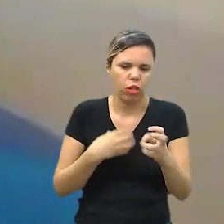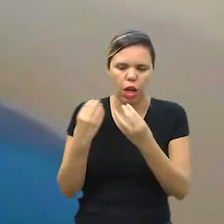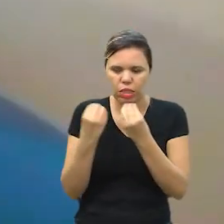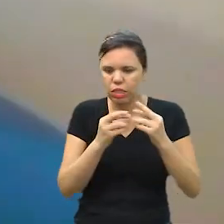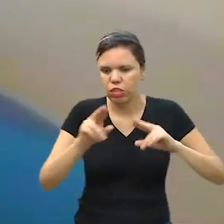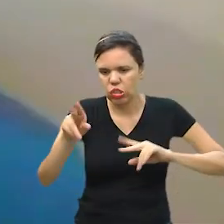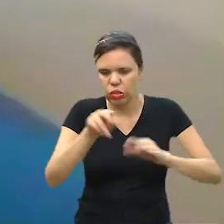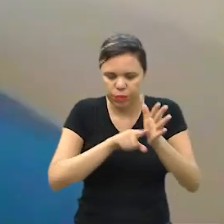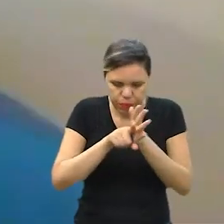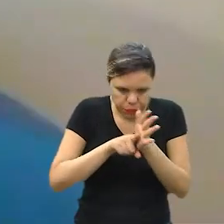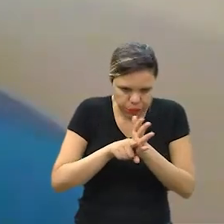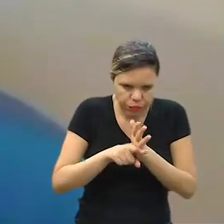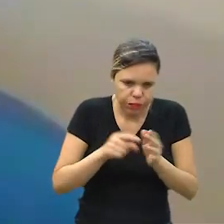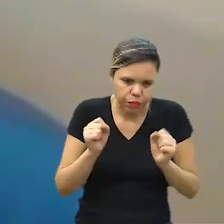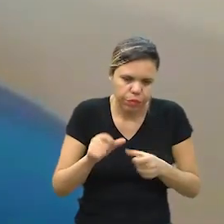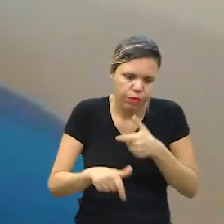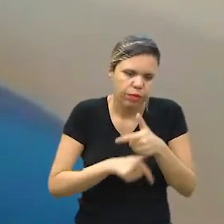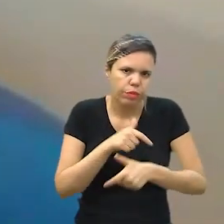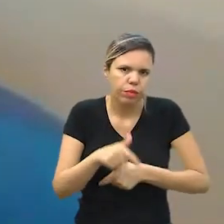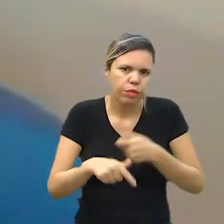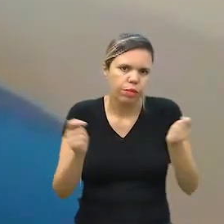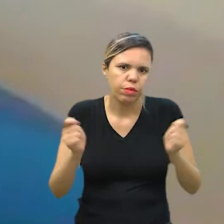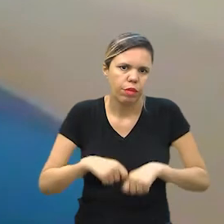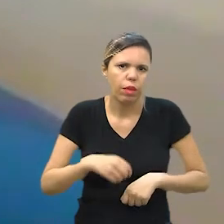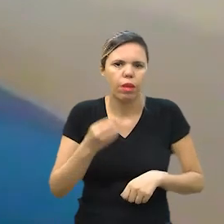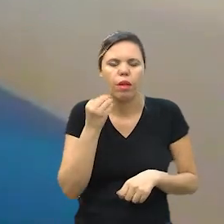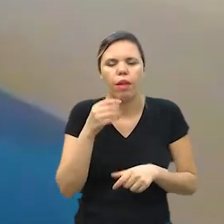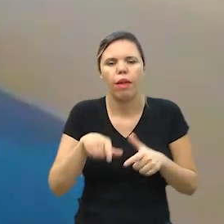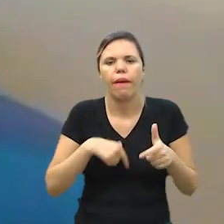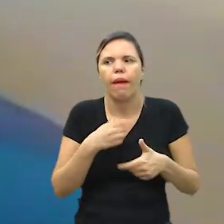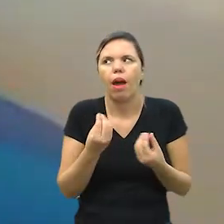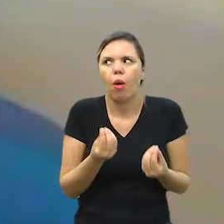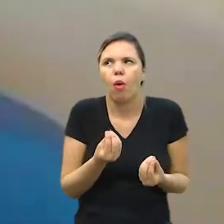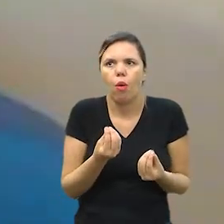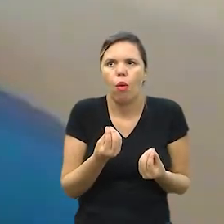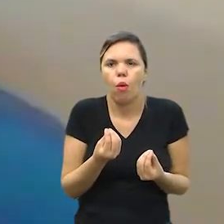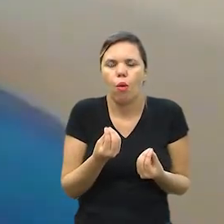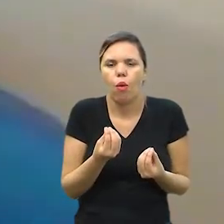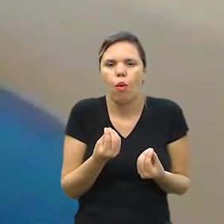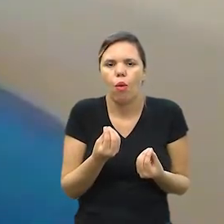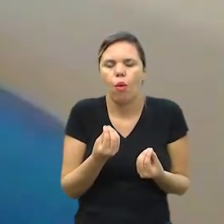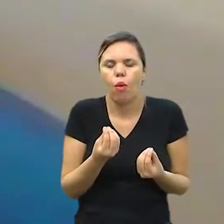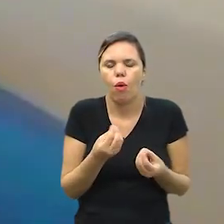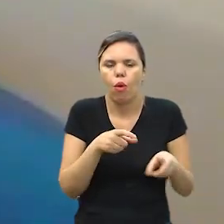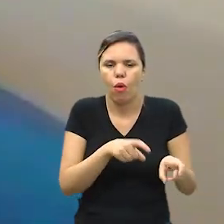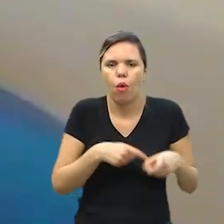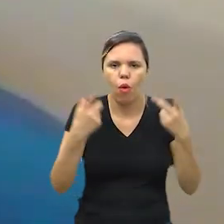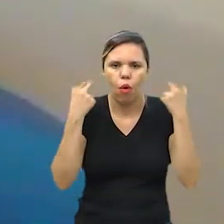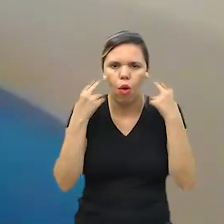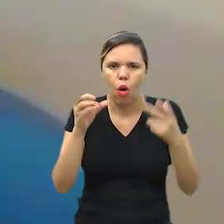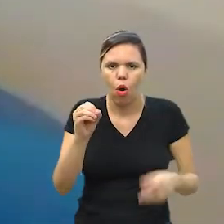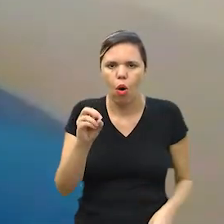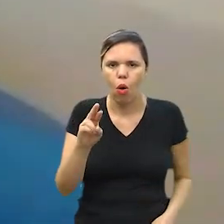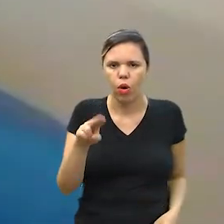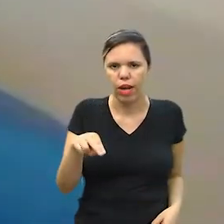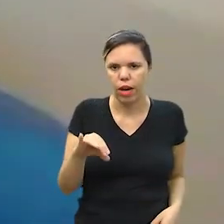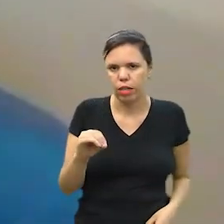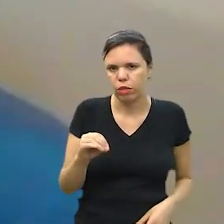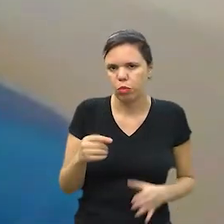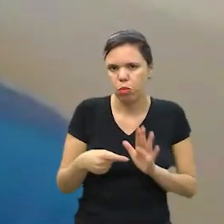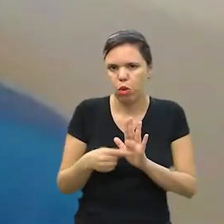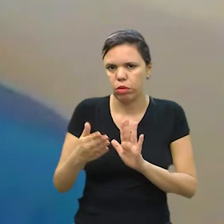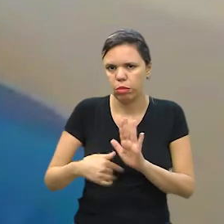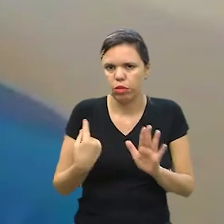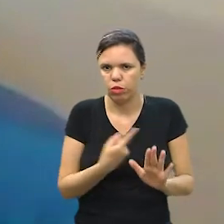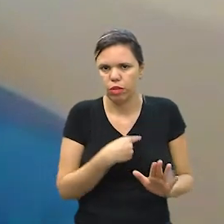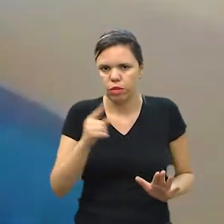cinco, poder pesquisar e trabalhar as possibilidades do alimento. Então, a agricultura orgânica, ela nada mais do que demonstra para a gente